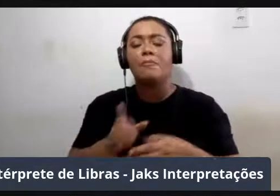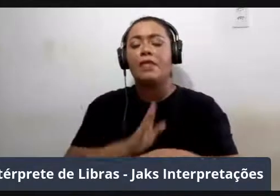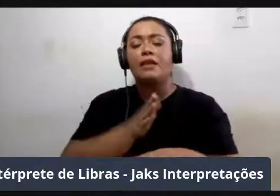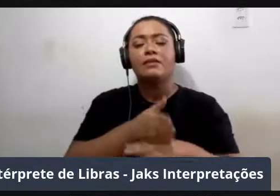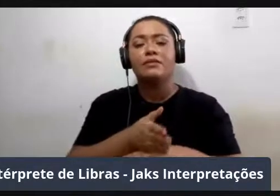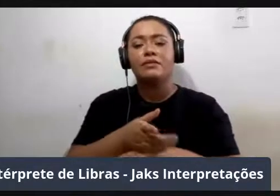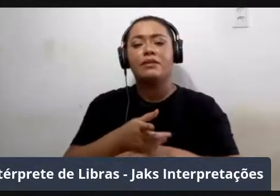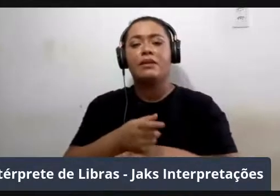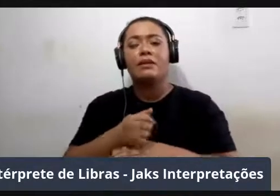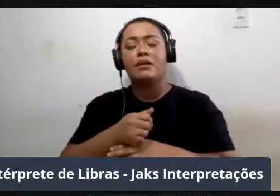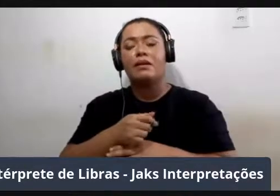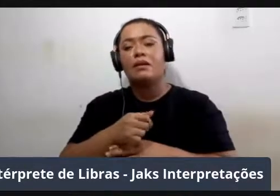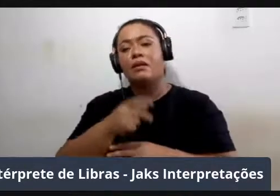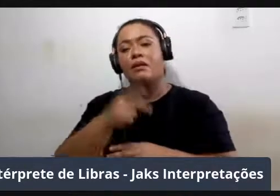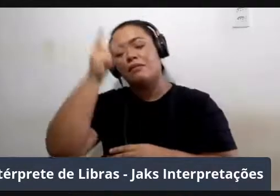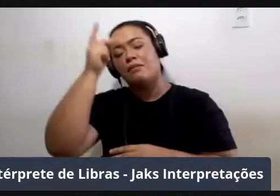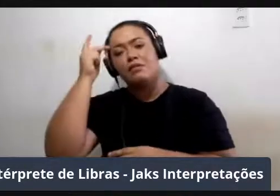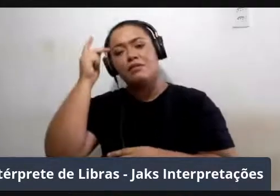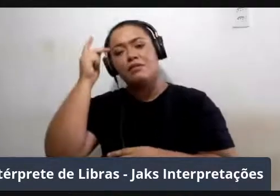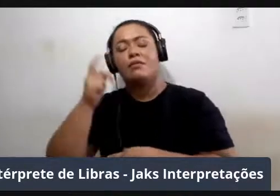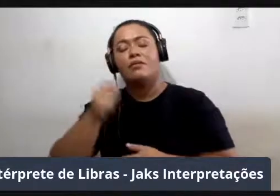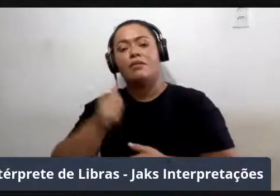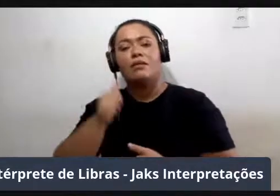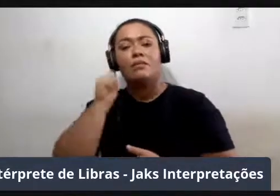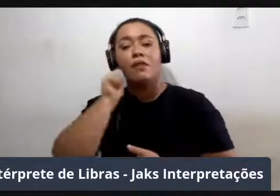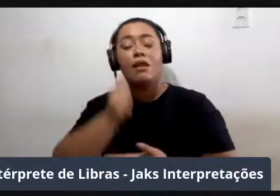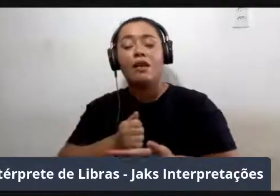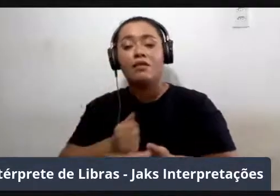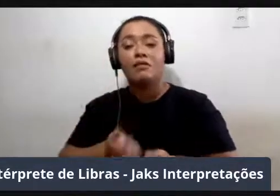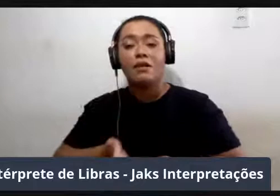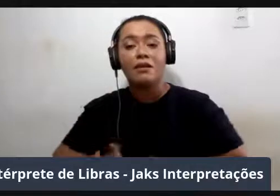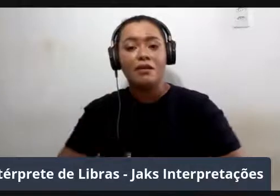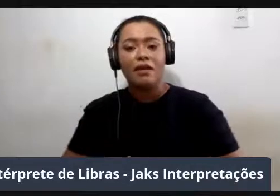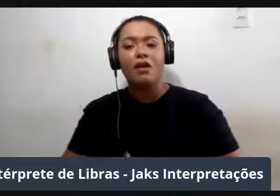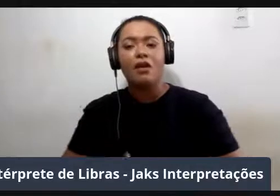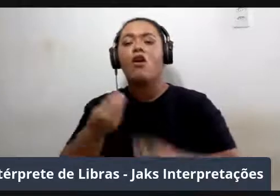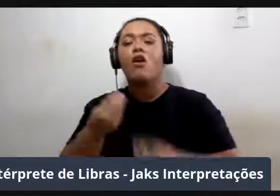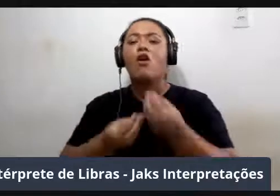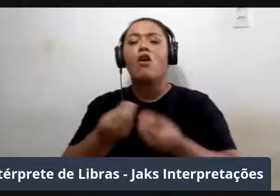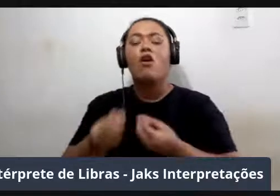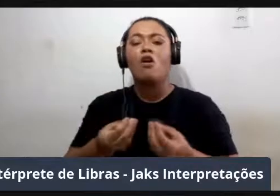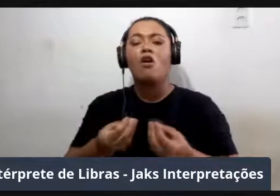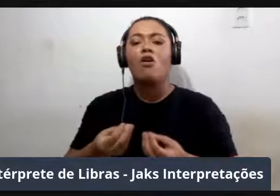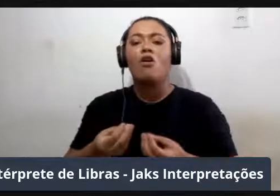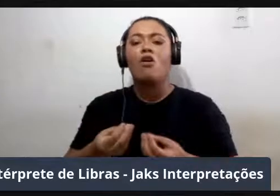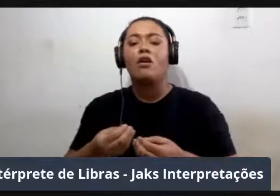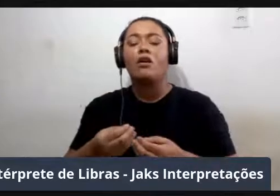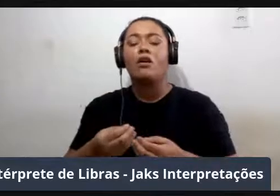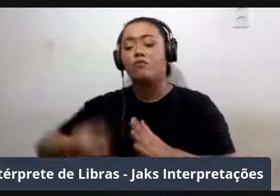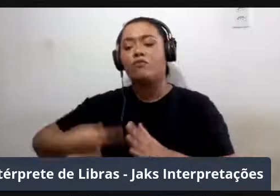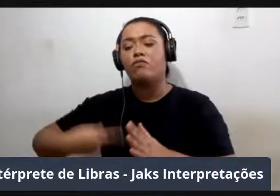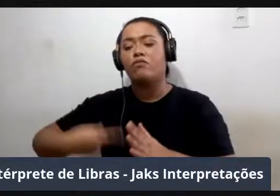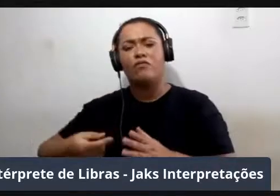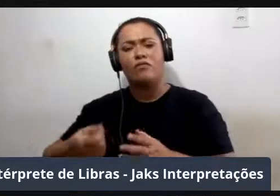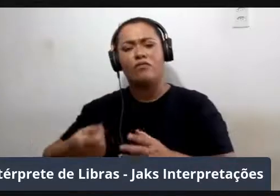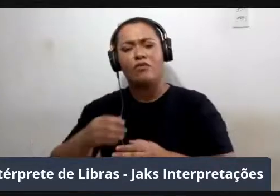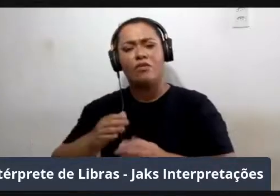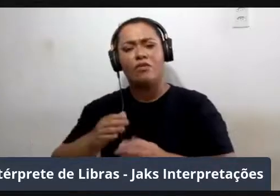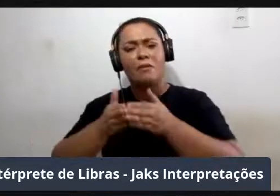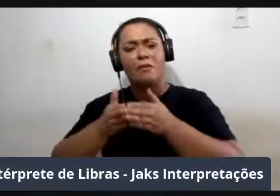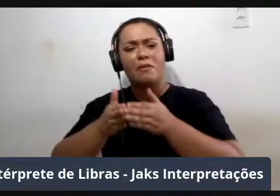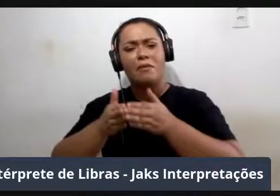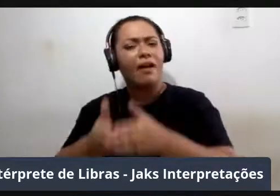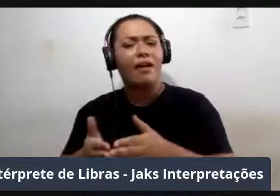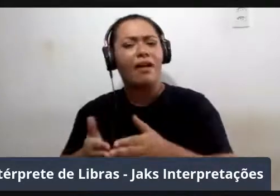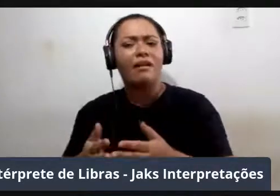distâncias são medidas pelo motor do barco, tantas horas com o motor tal, é uma outra, né, é muito pelos rios. Como é que vocês conseguem?